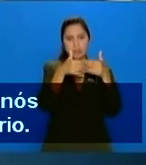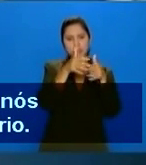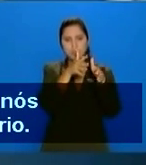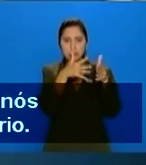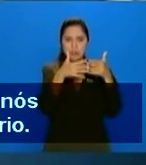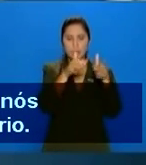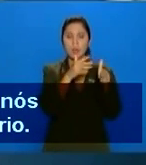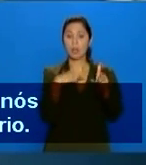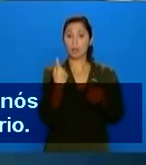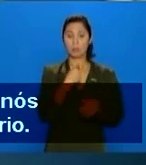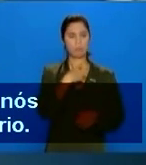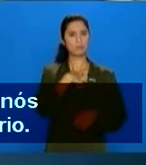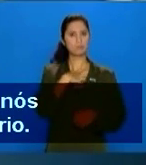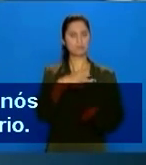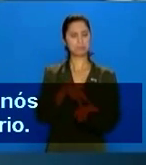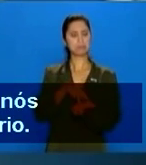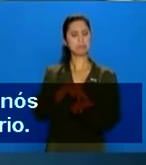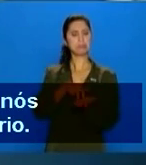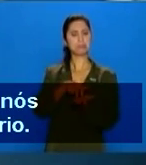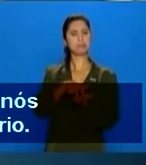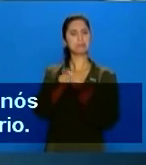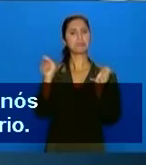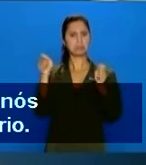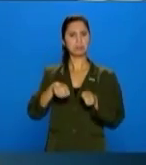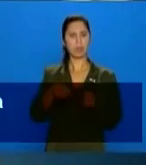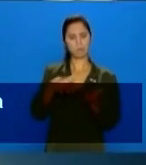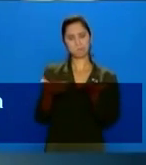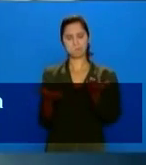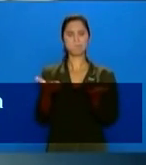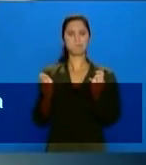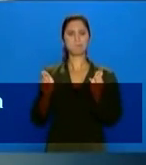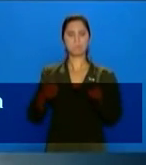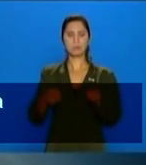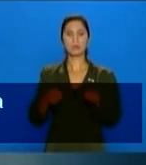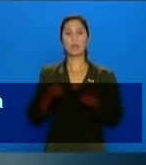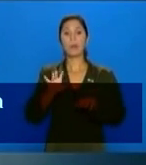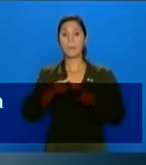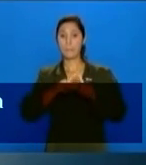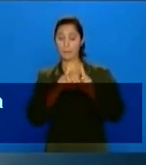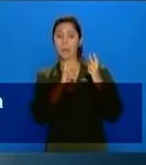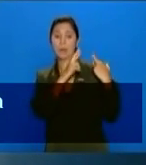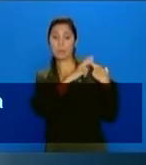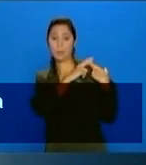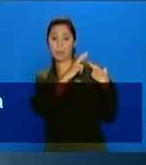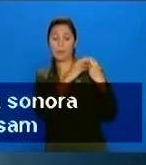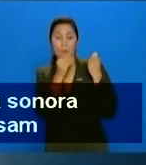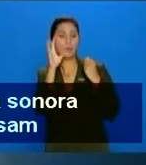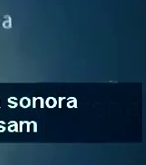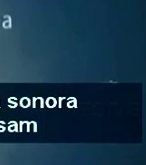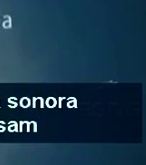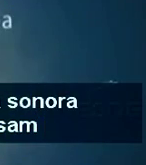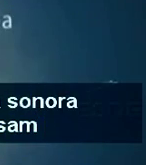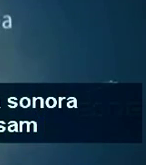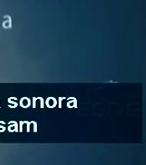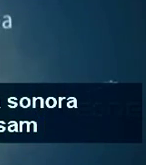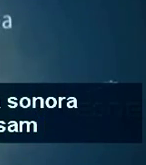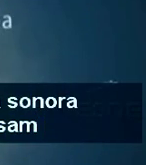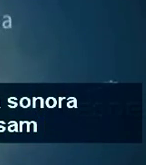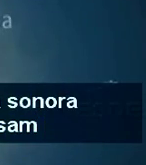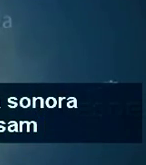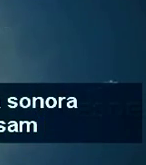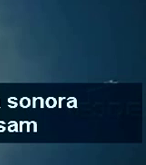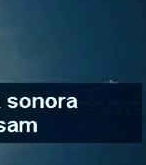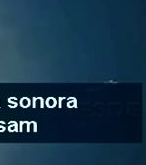essa sensação para nós de estabilidade e de equilíbrio. A parte responsável pela audição é composta por células